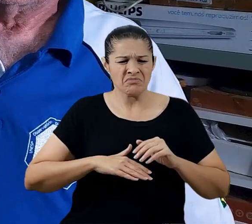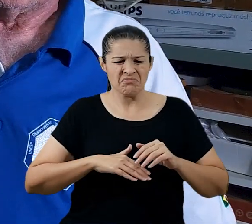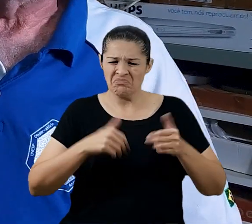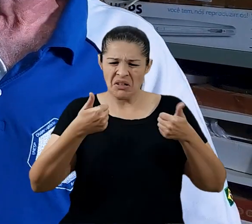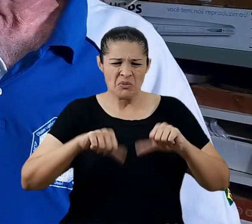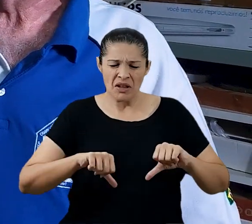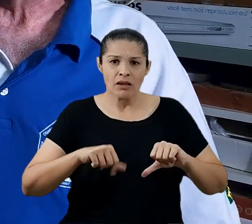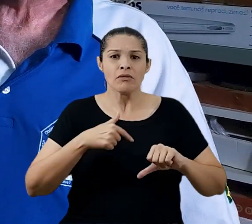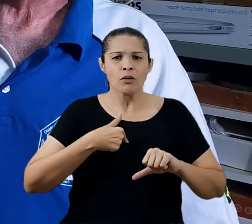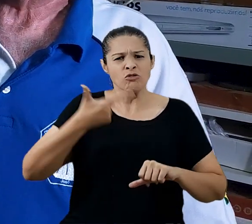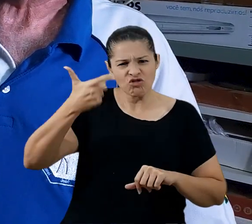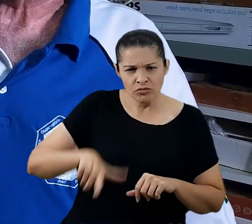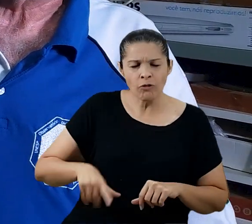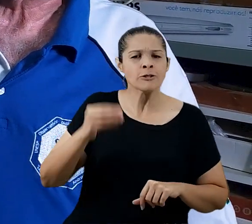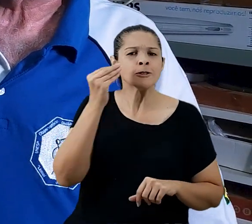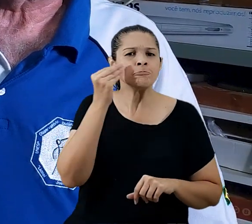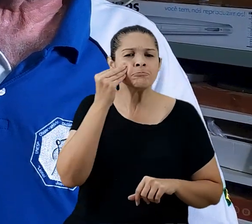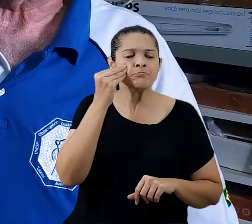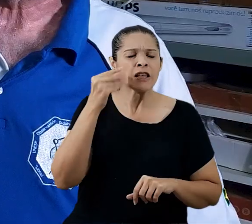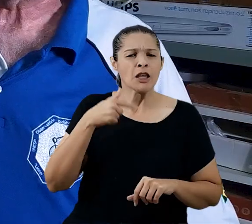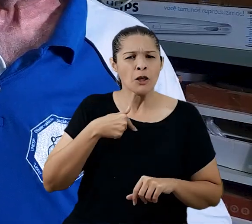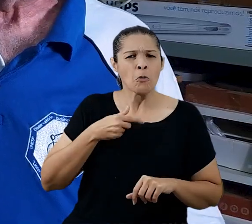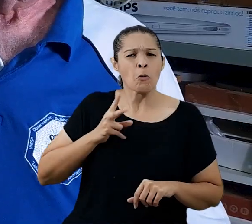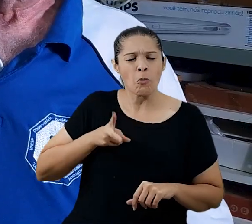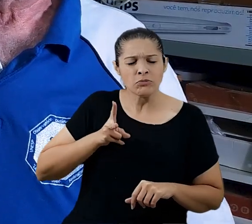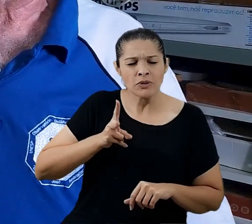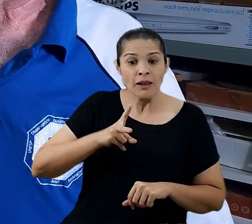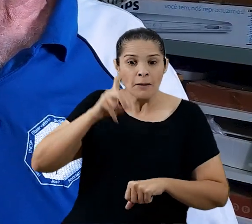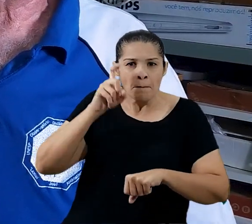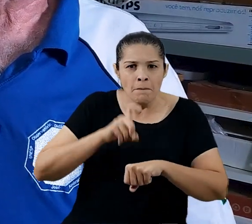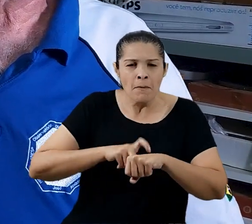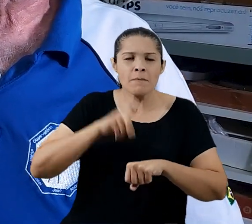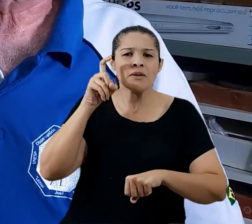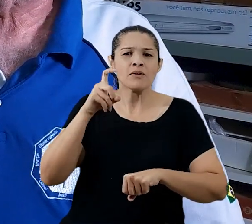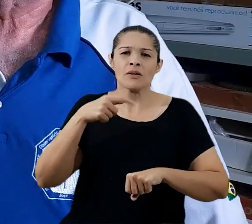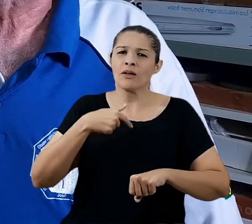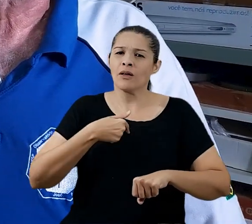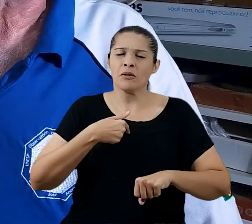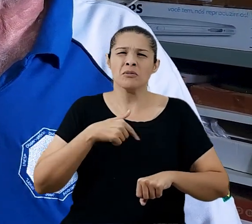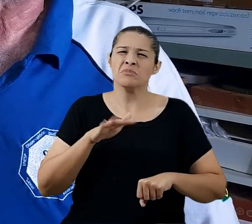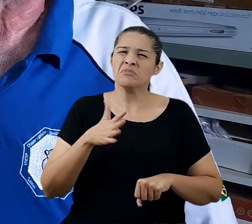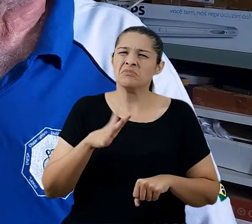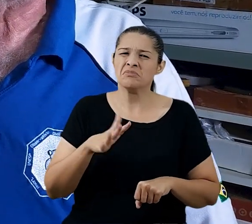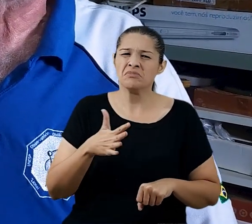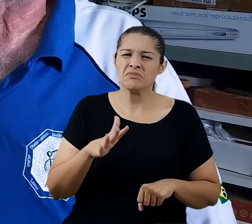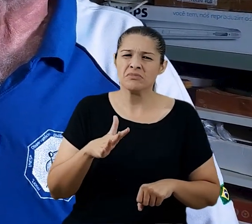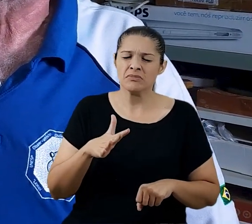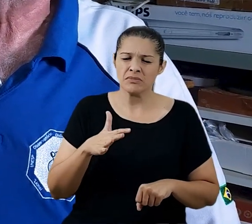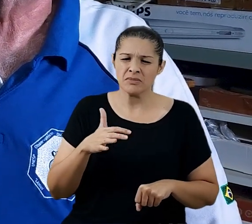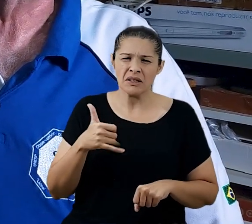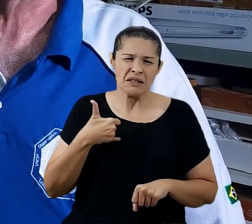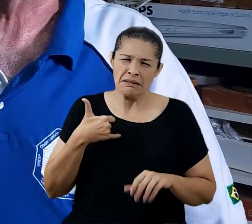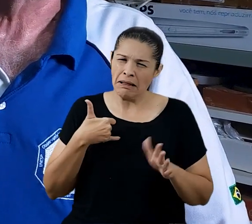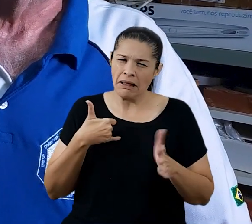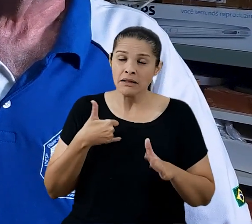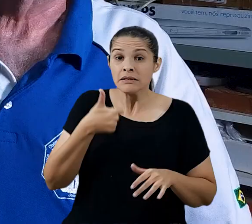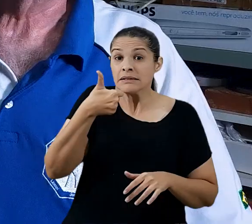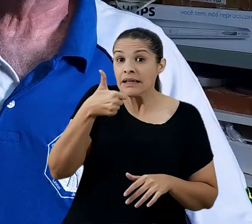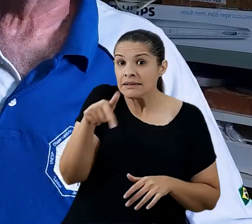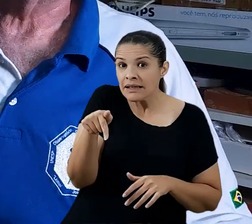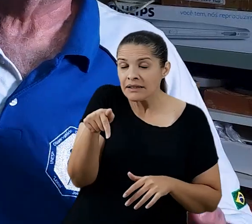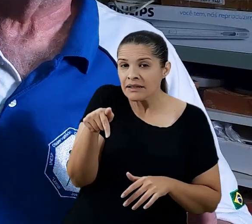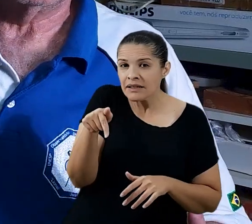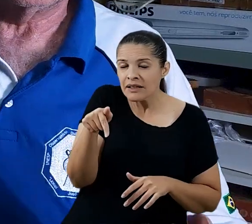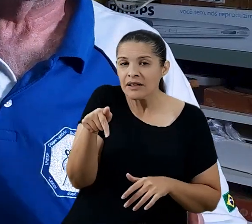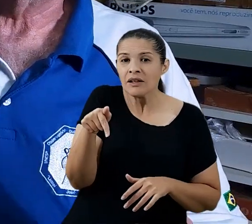vez. E continuei até o momento que eu tinha exatamente, acho que quase 17 anos, quando